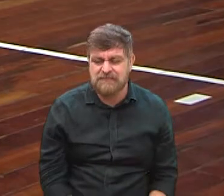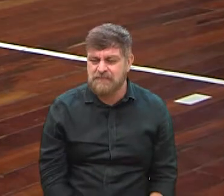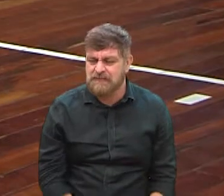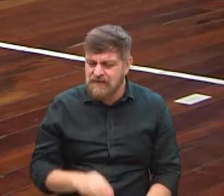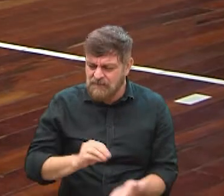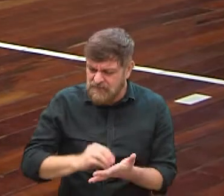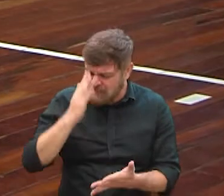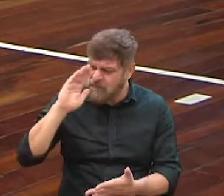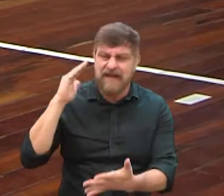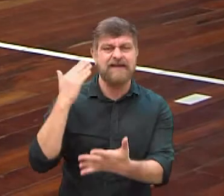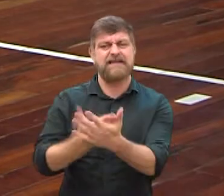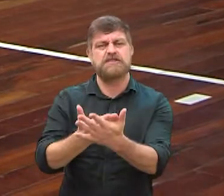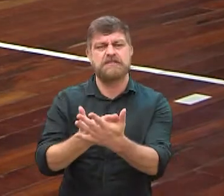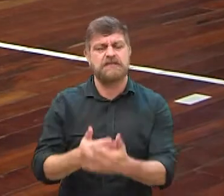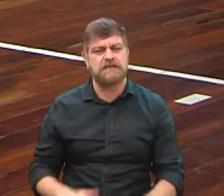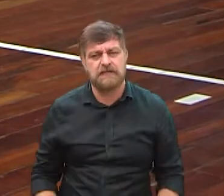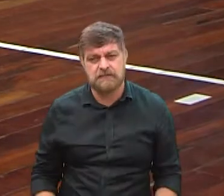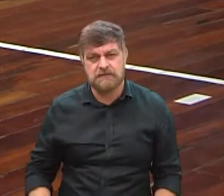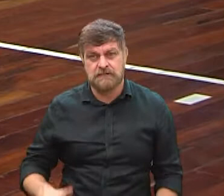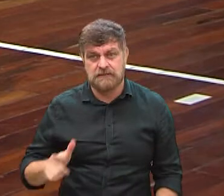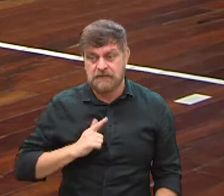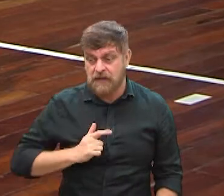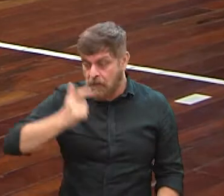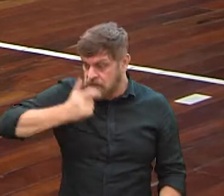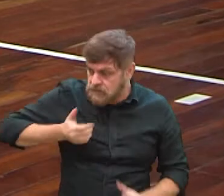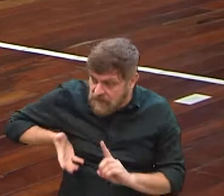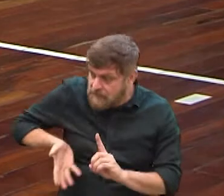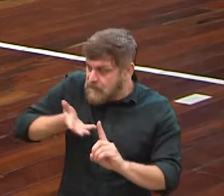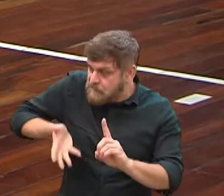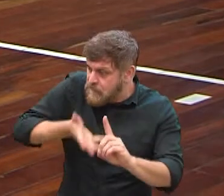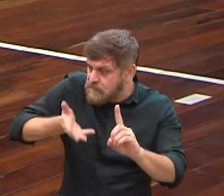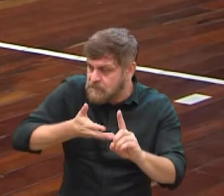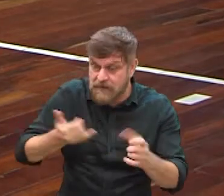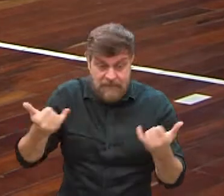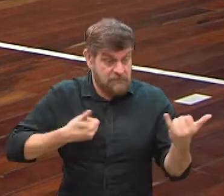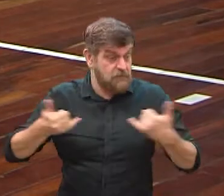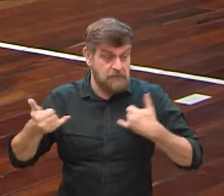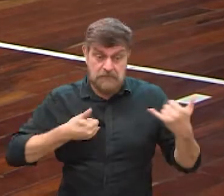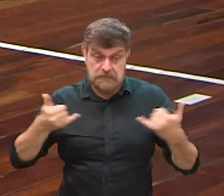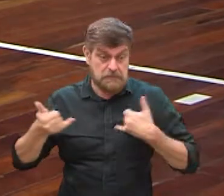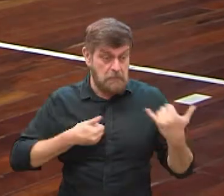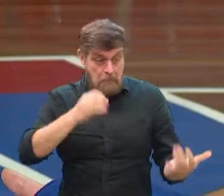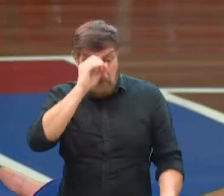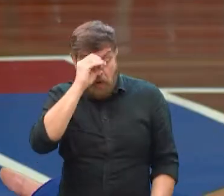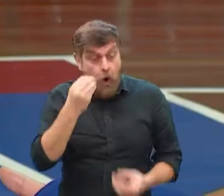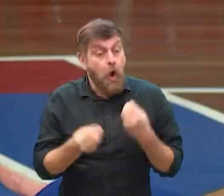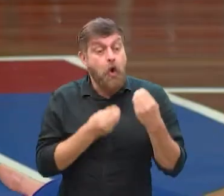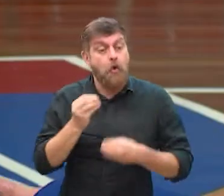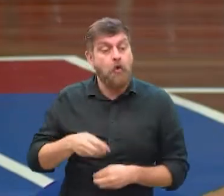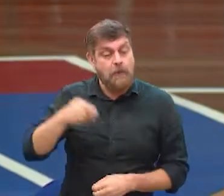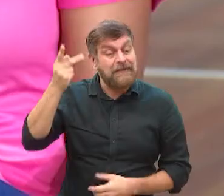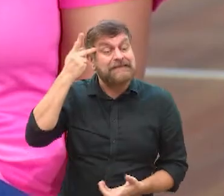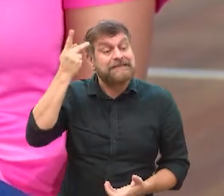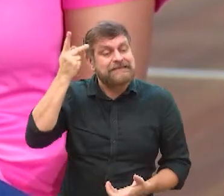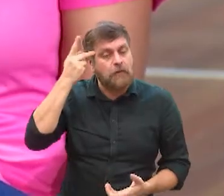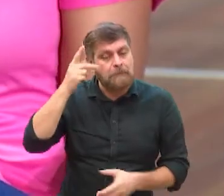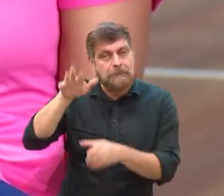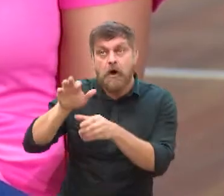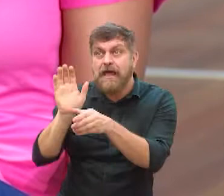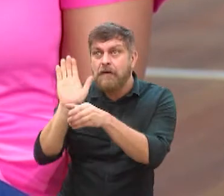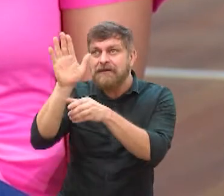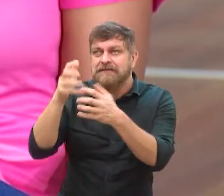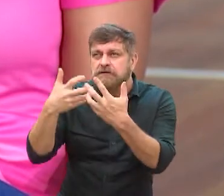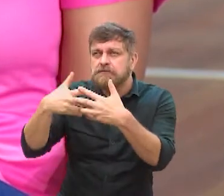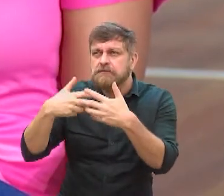mais em você. Exatamente. Alguém para ter essa informação que eu precisava, né, saber como funcionava e